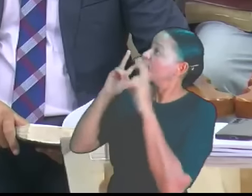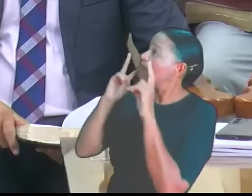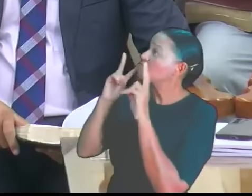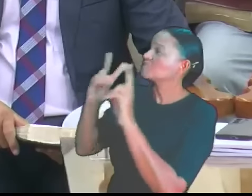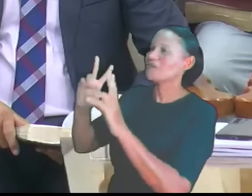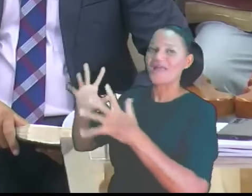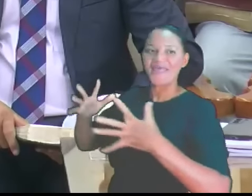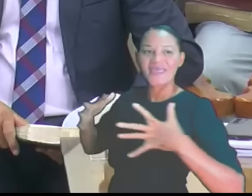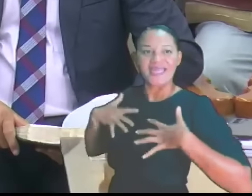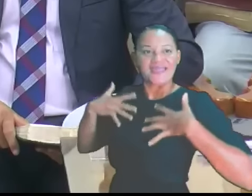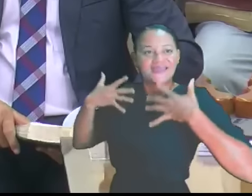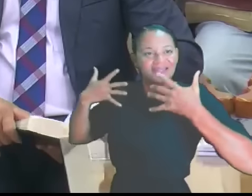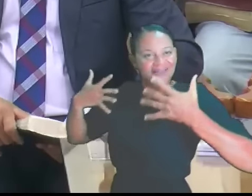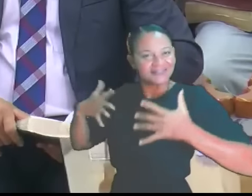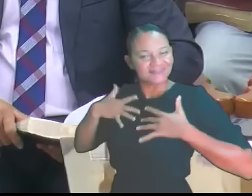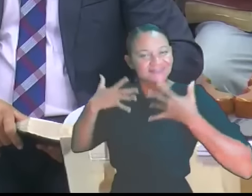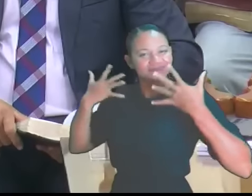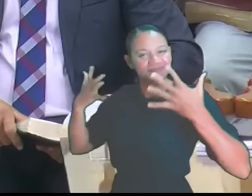alegrou-se.